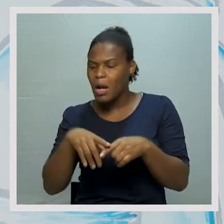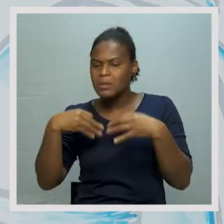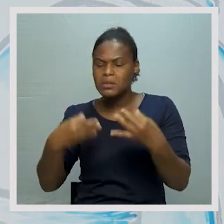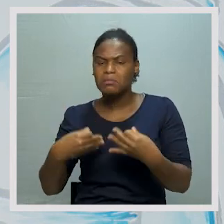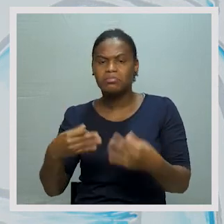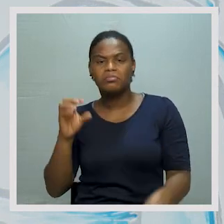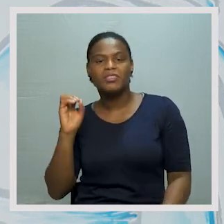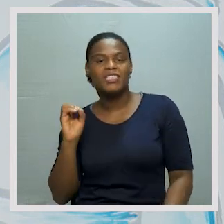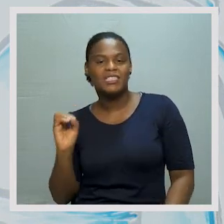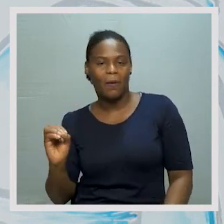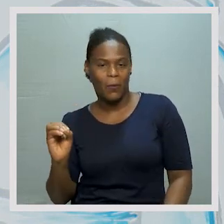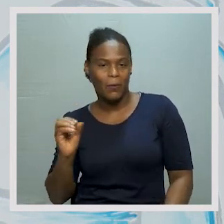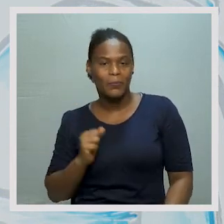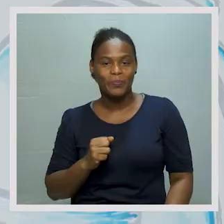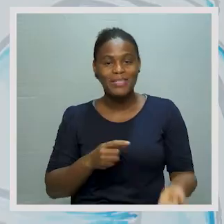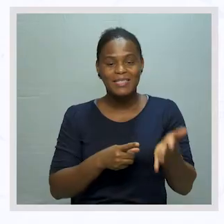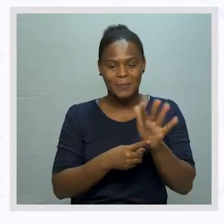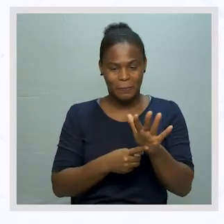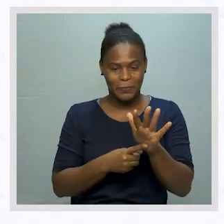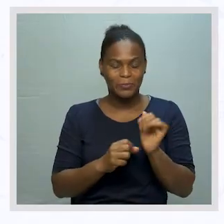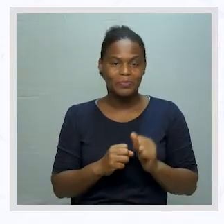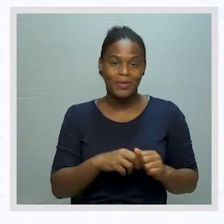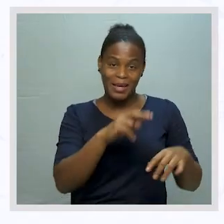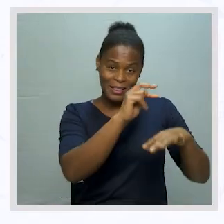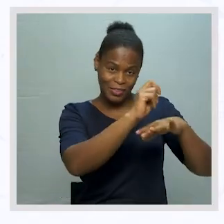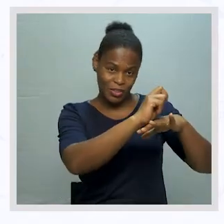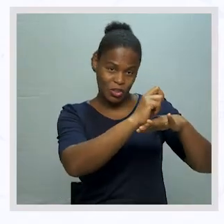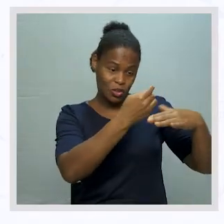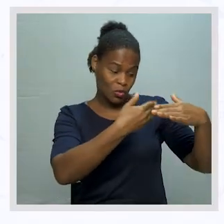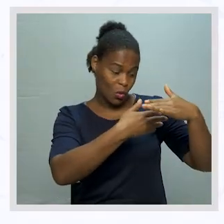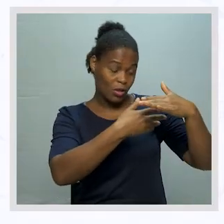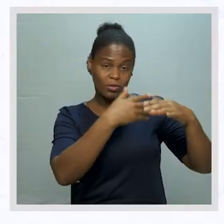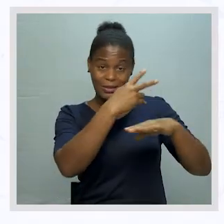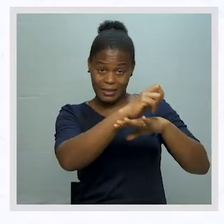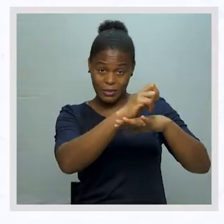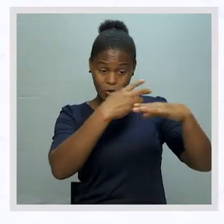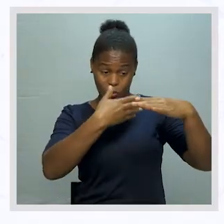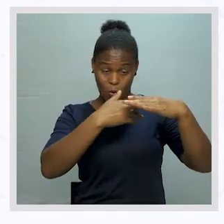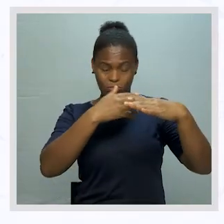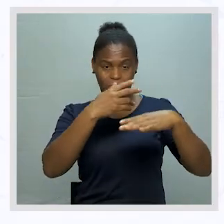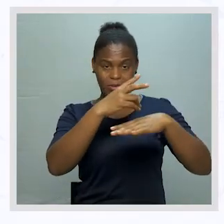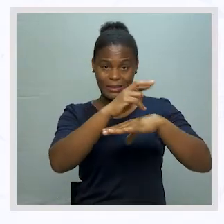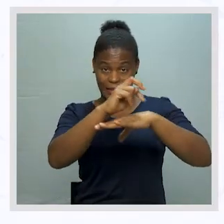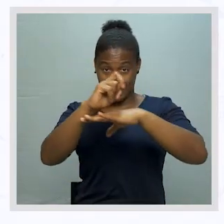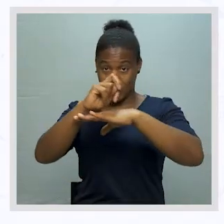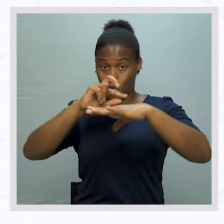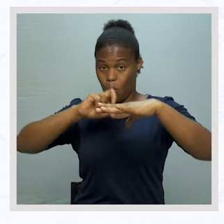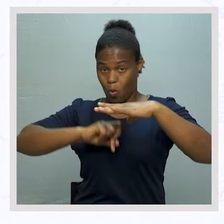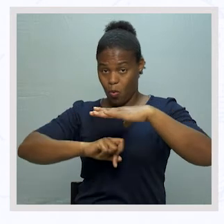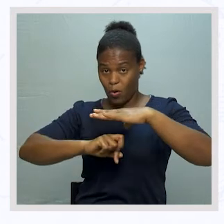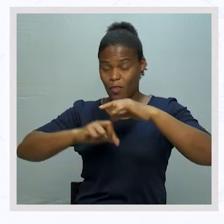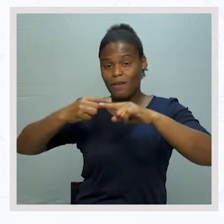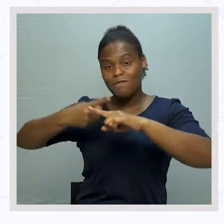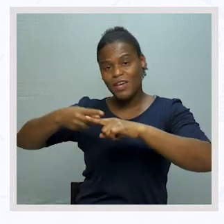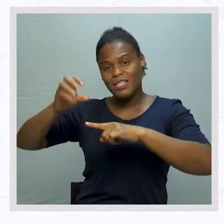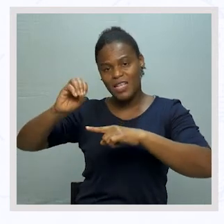Vamos ver o exemplo. Nós temos 3 sobre 8 vezes 0, que é a mesma coisa que